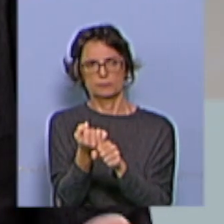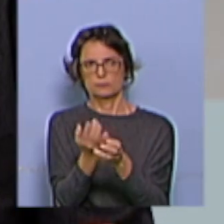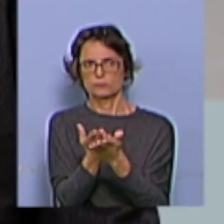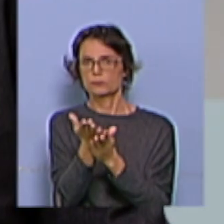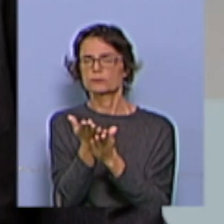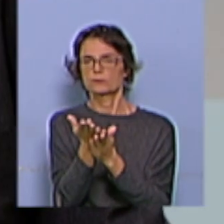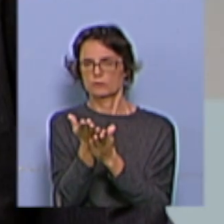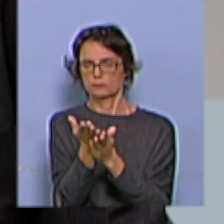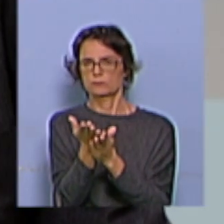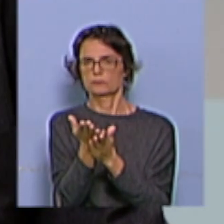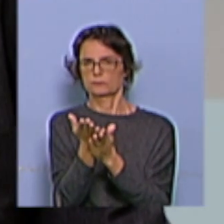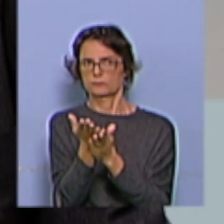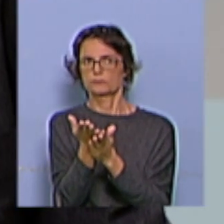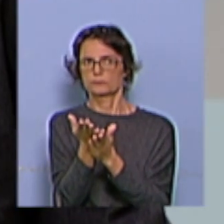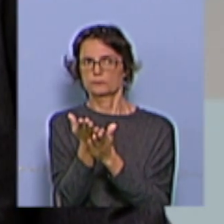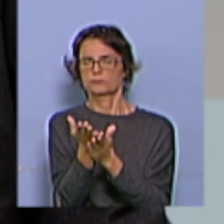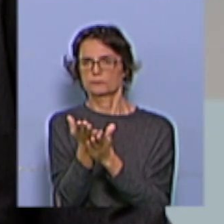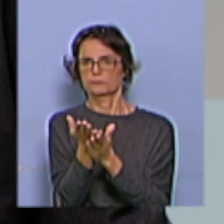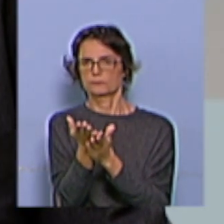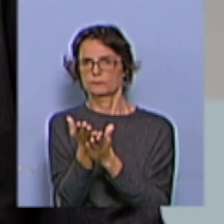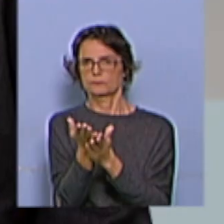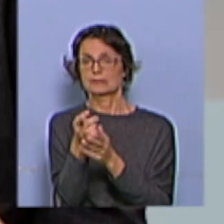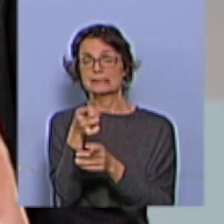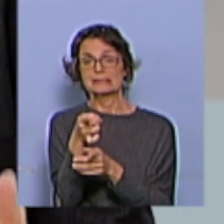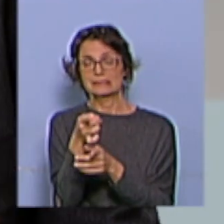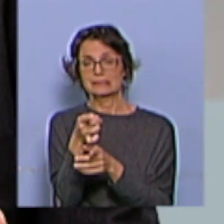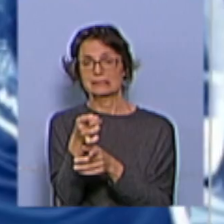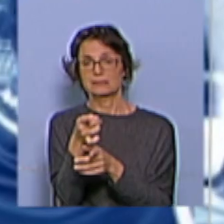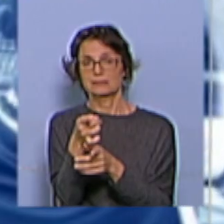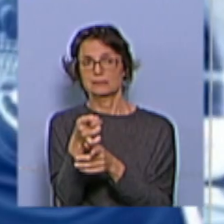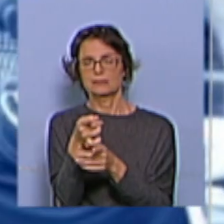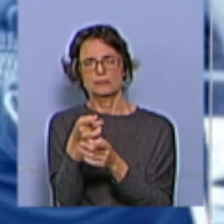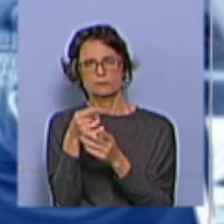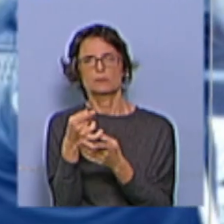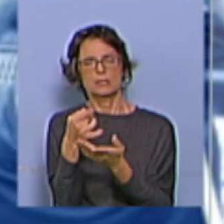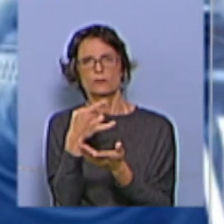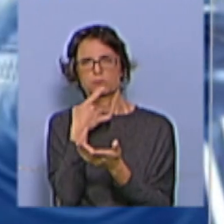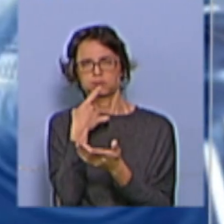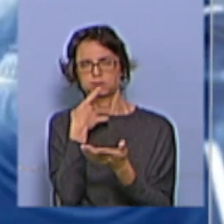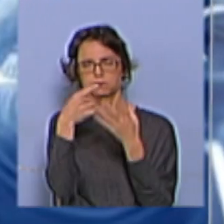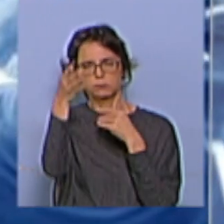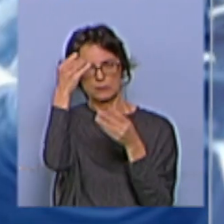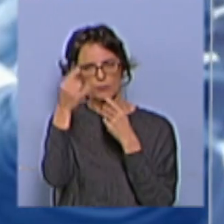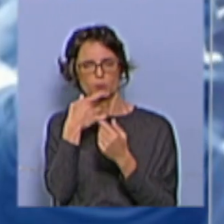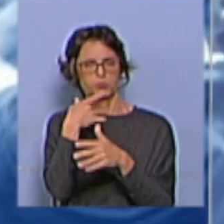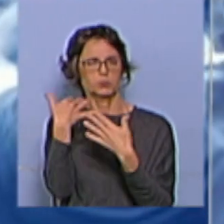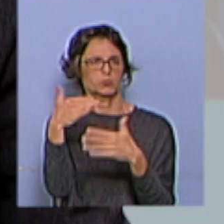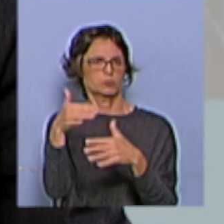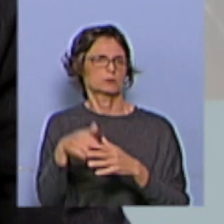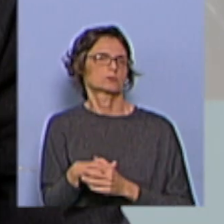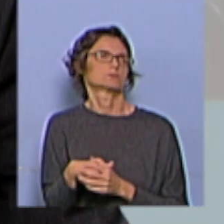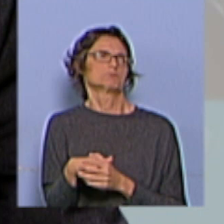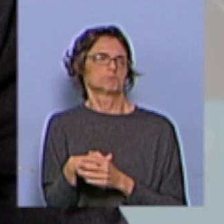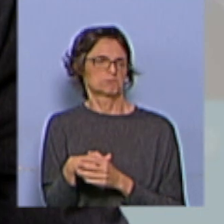ela esteja presente e não falhe aos doentes. Eu acho que há muito a aprender aqui. Há muito para nós capelães.